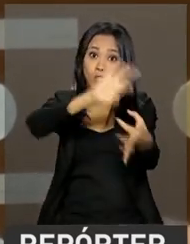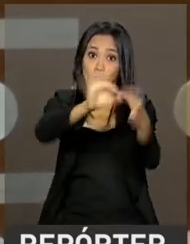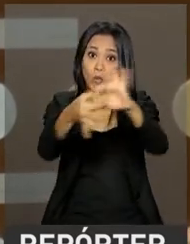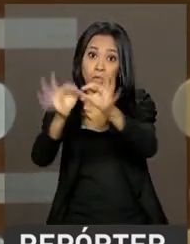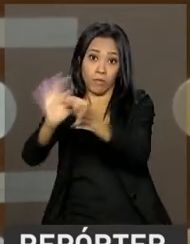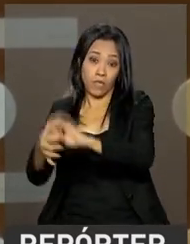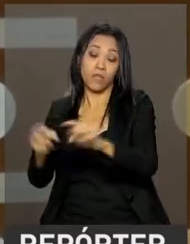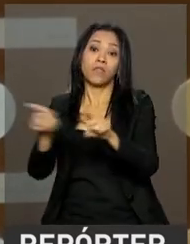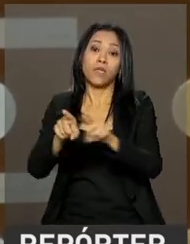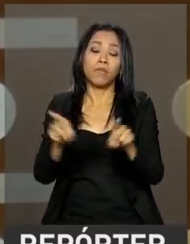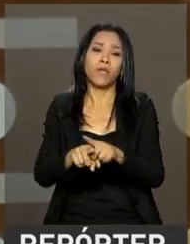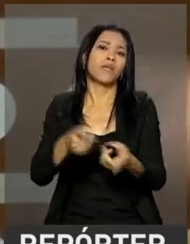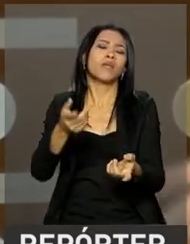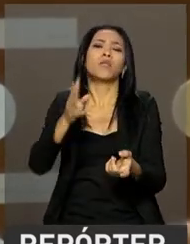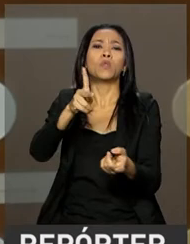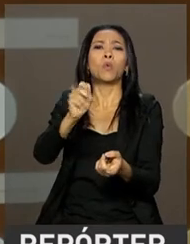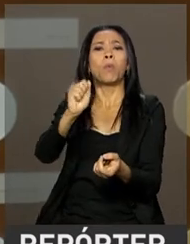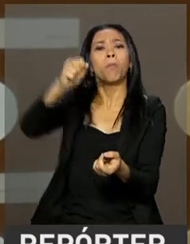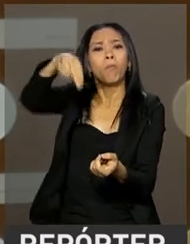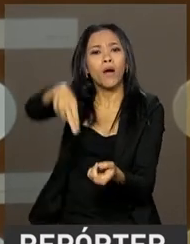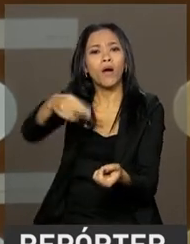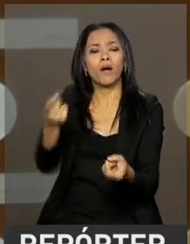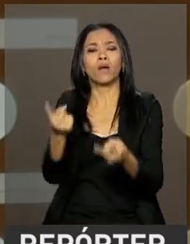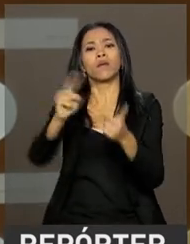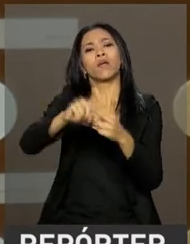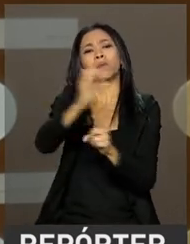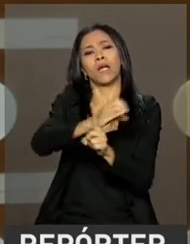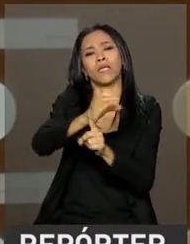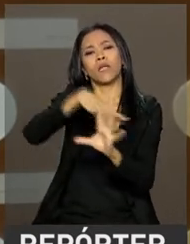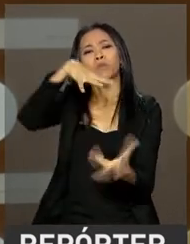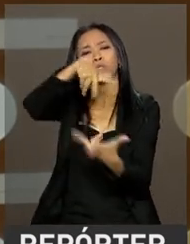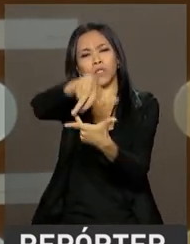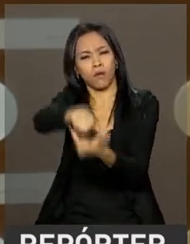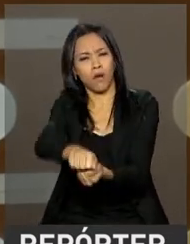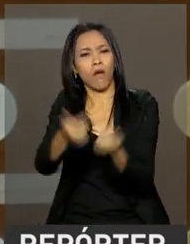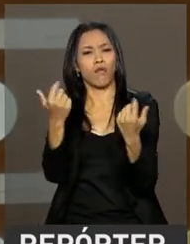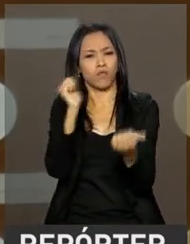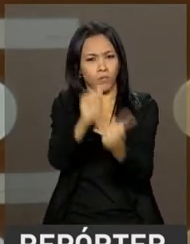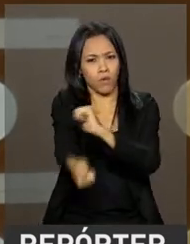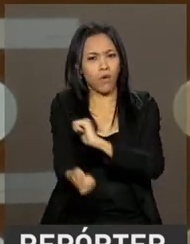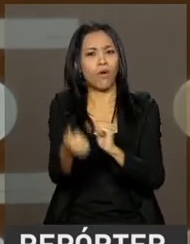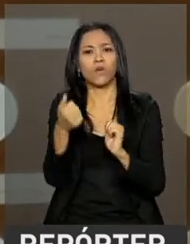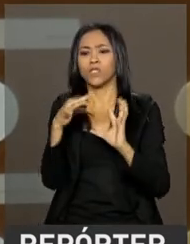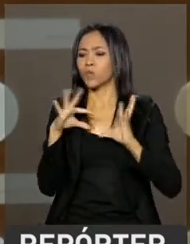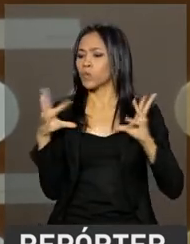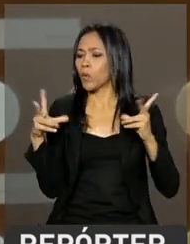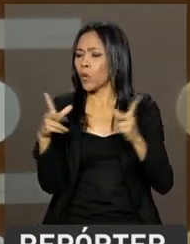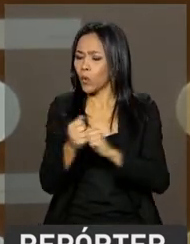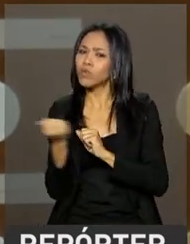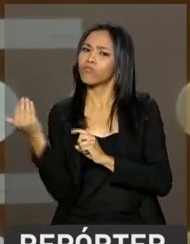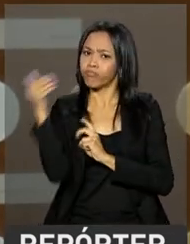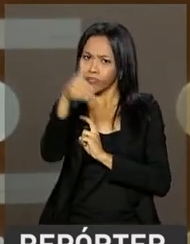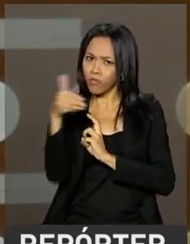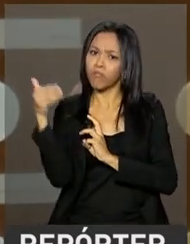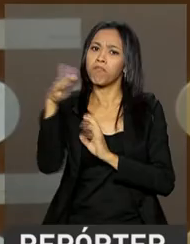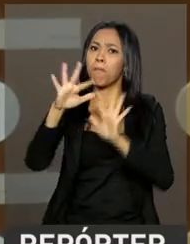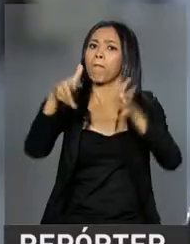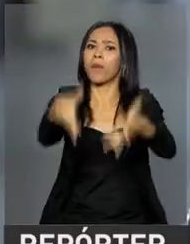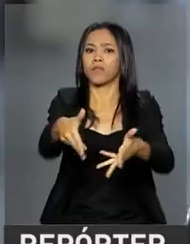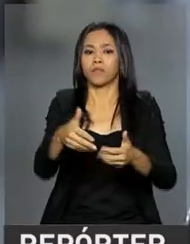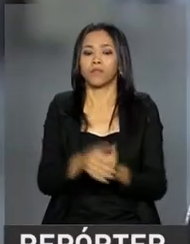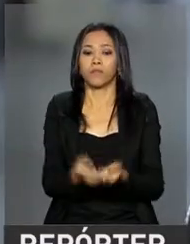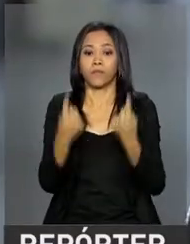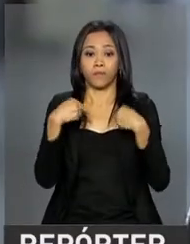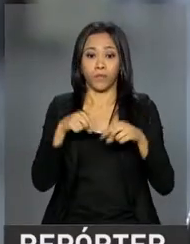nos jogos pan americanos também no calendário mundial anual todos se submetem todos participam